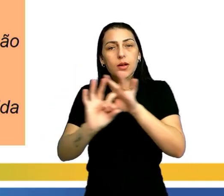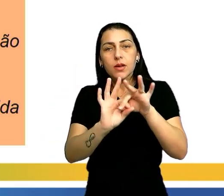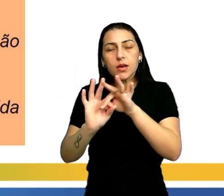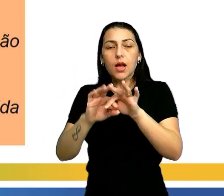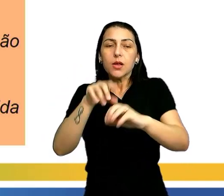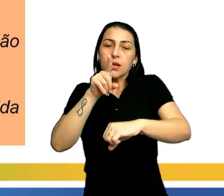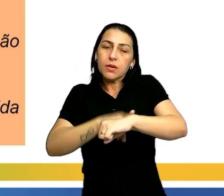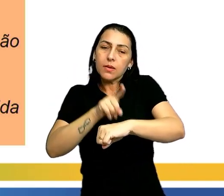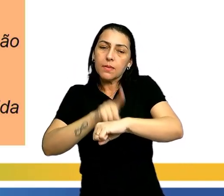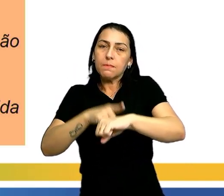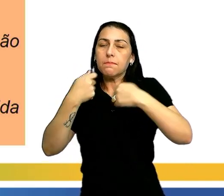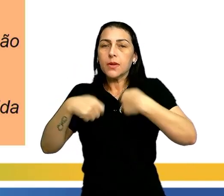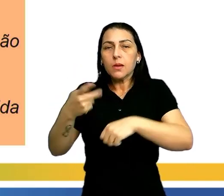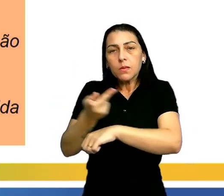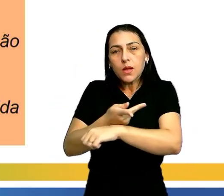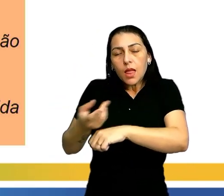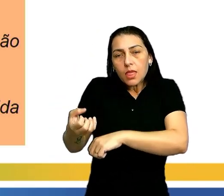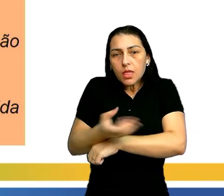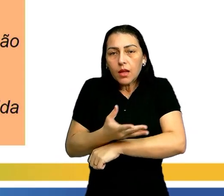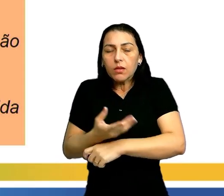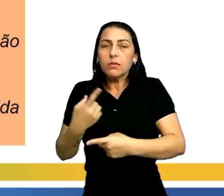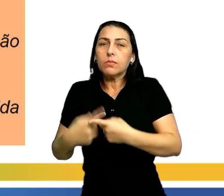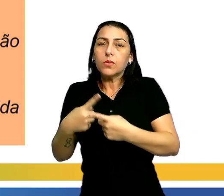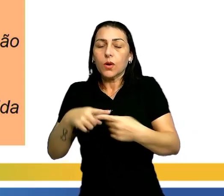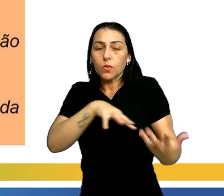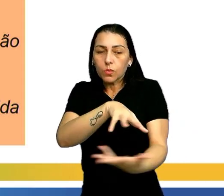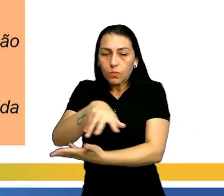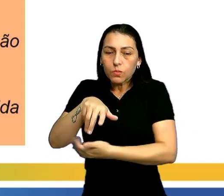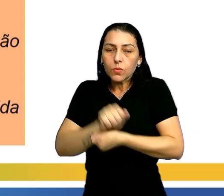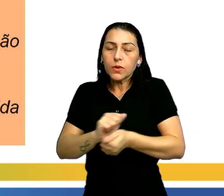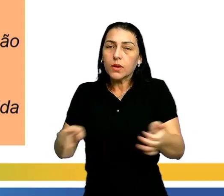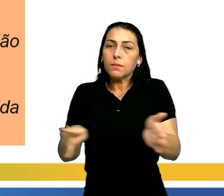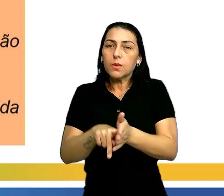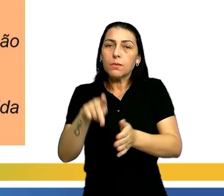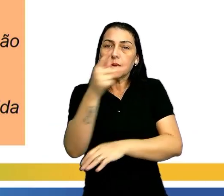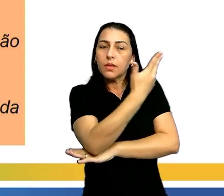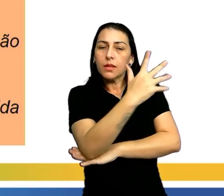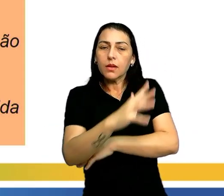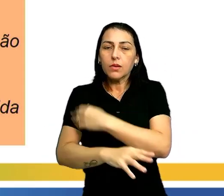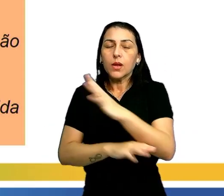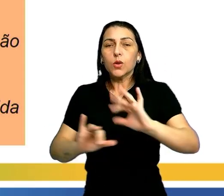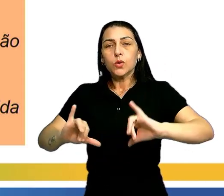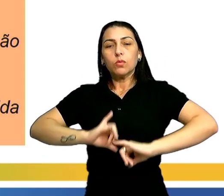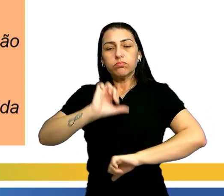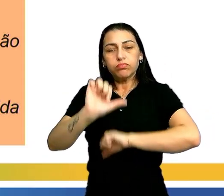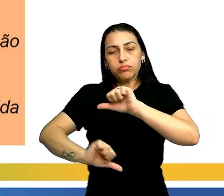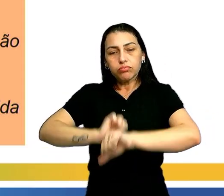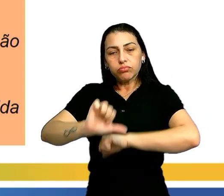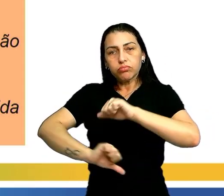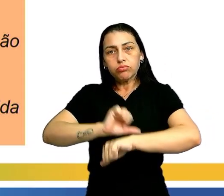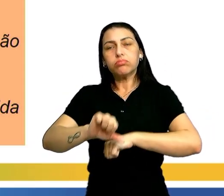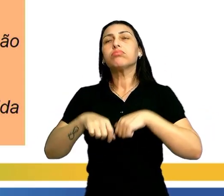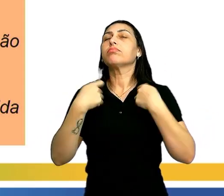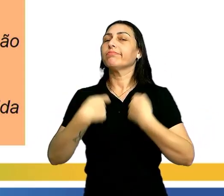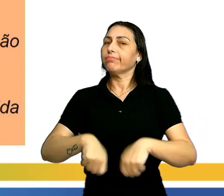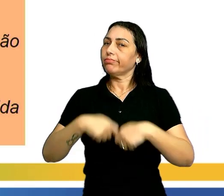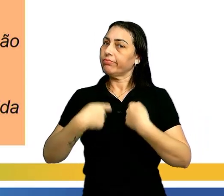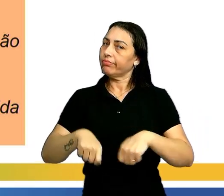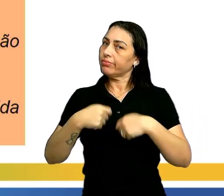época, nós precisamos buscar novas coisas, porque o mundo e até a própria natureza sofrem transformações. Então, a gente